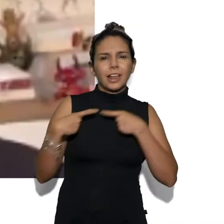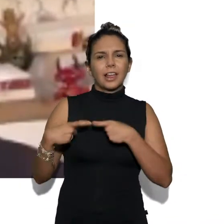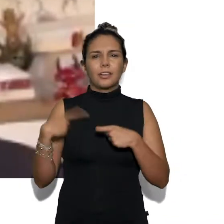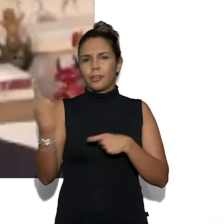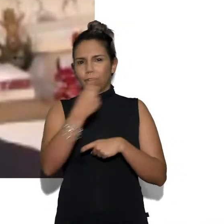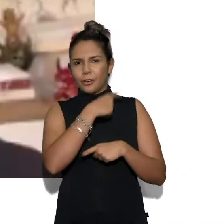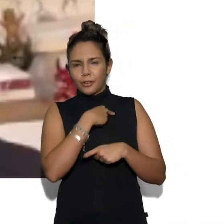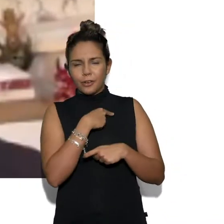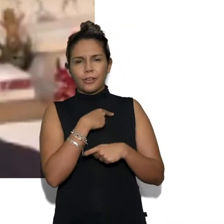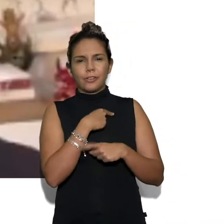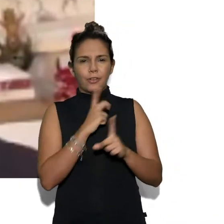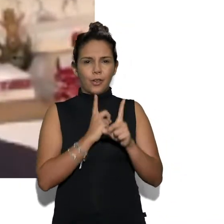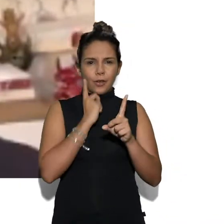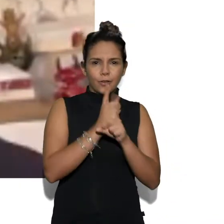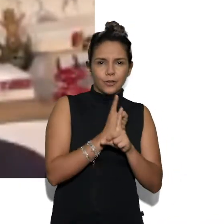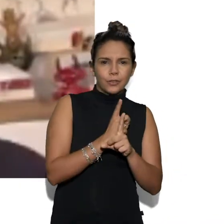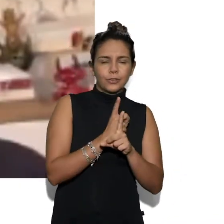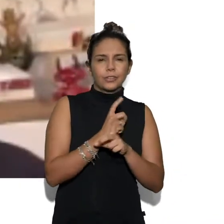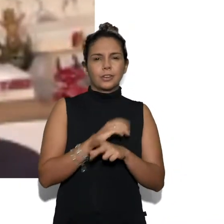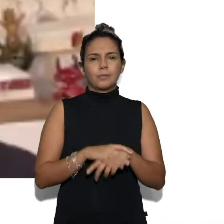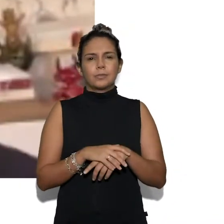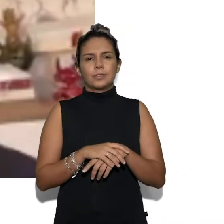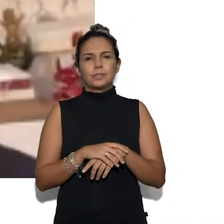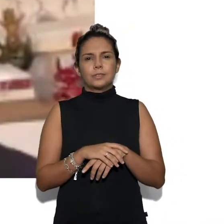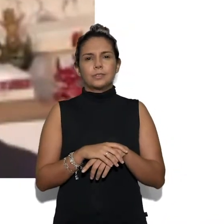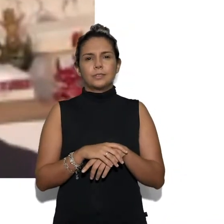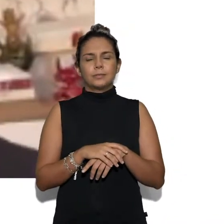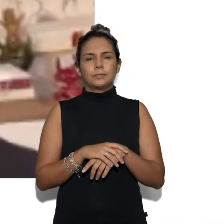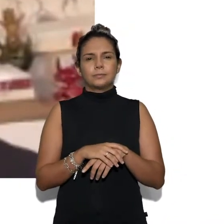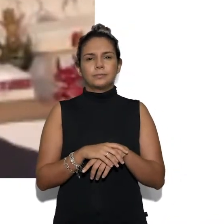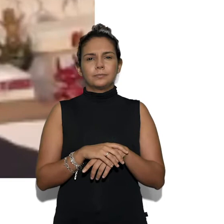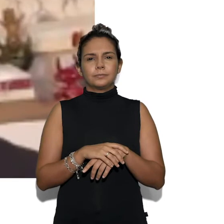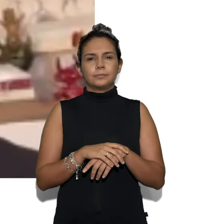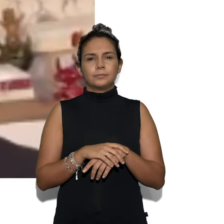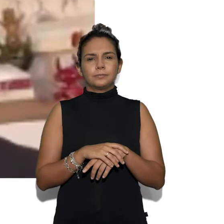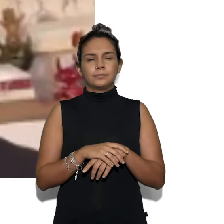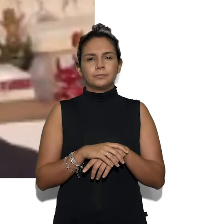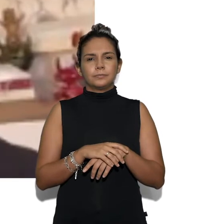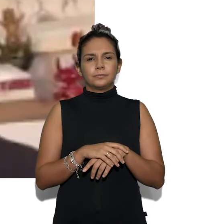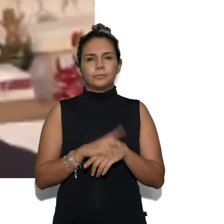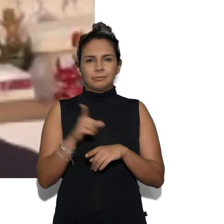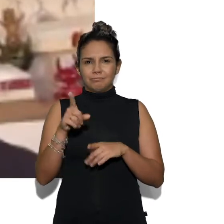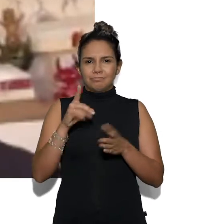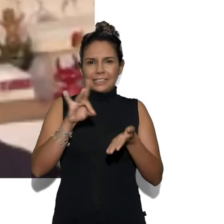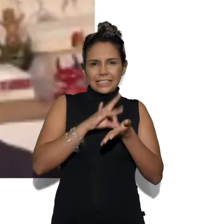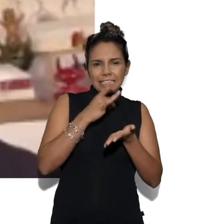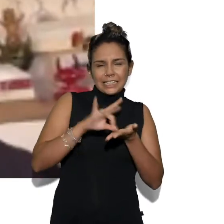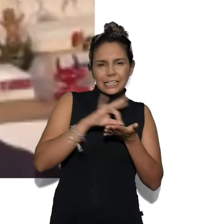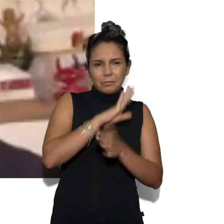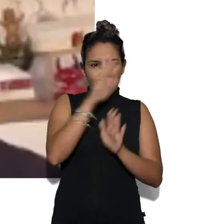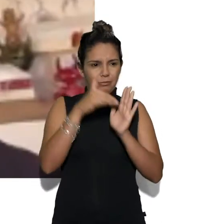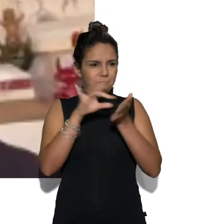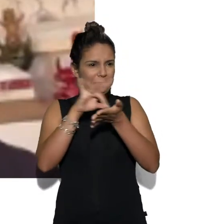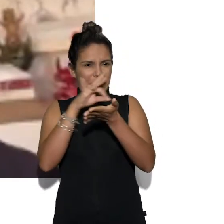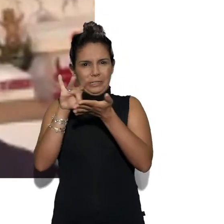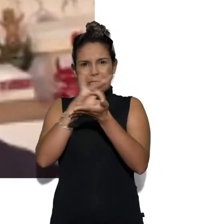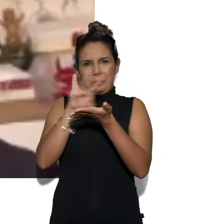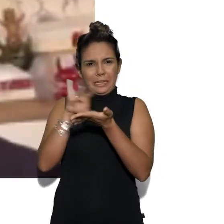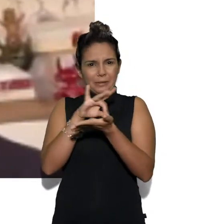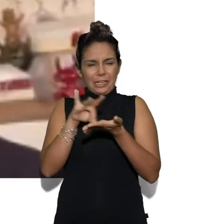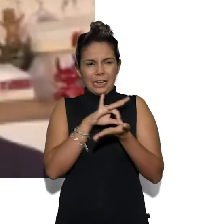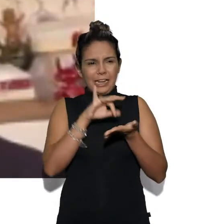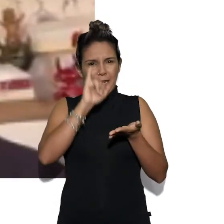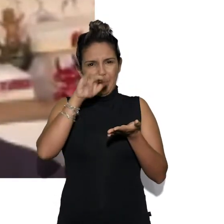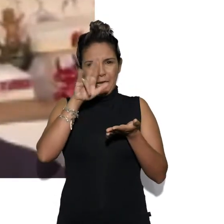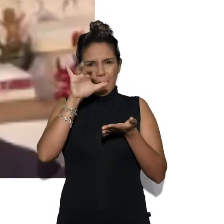nos encontramos predados por este inimigo por toda a parte, um inimigo ainda por